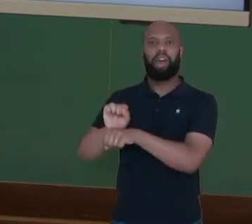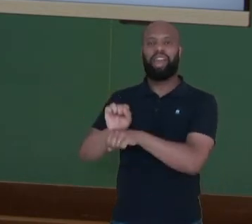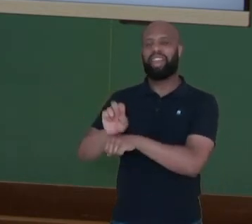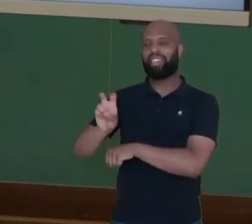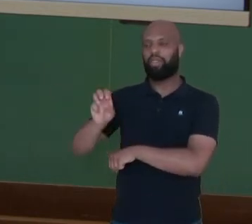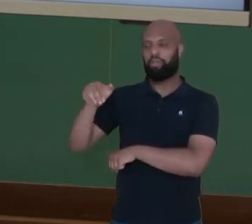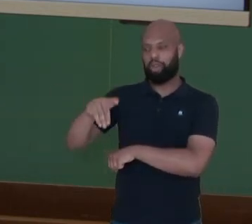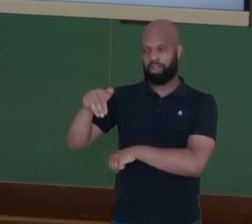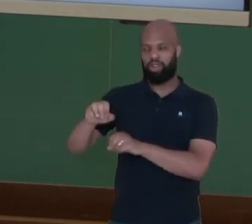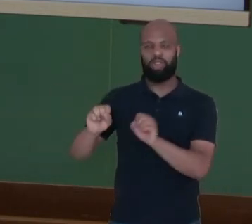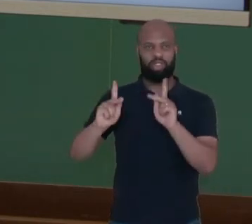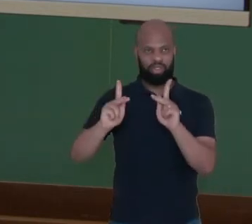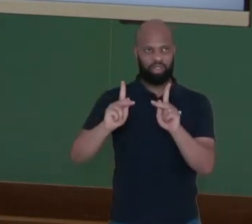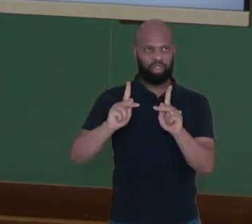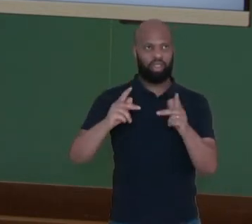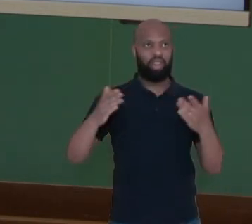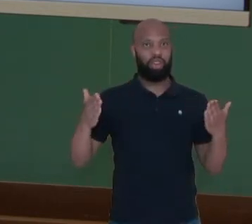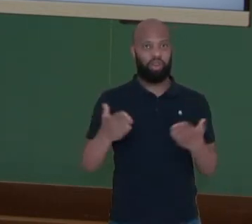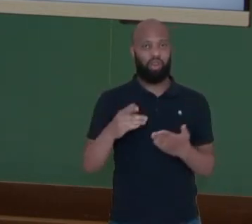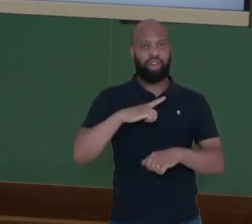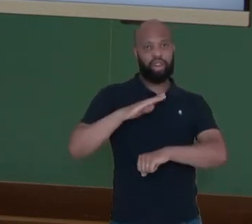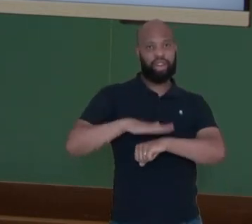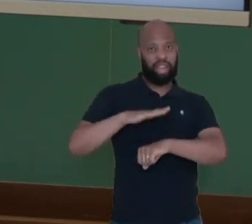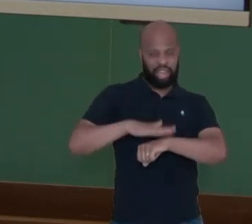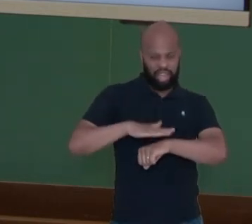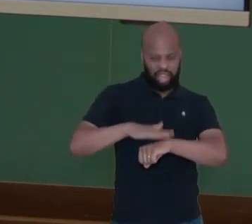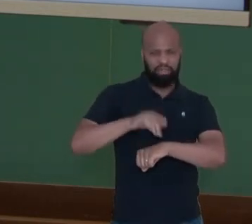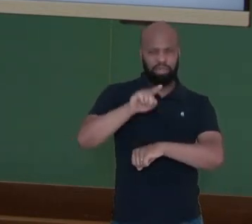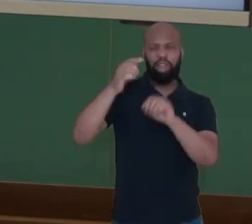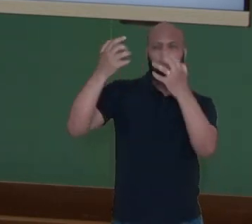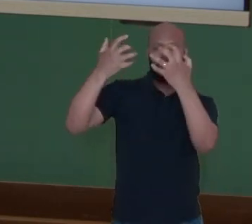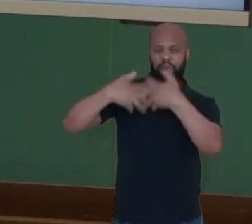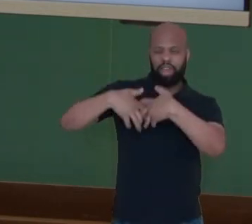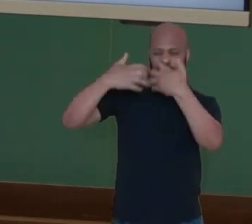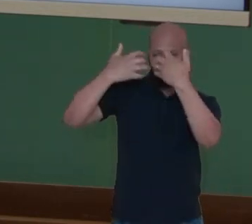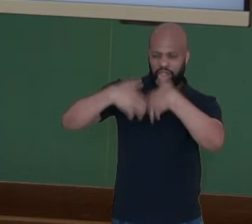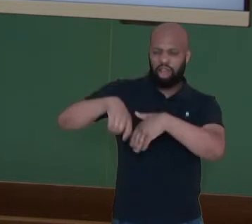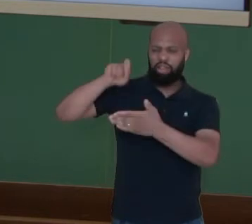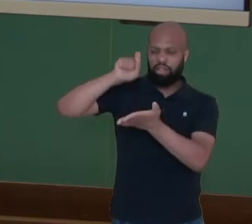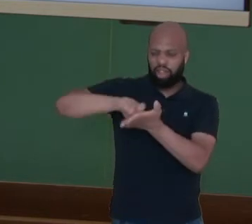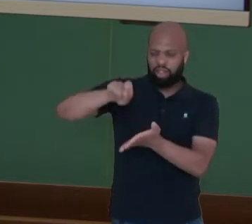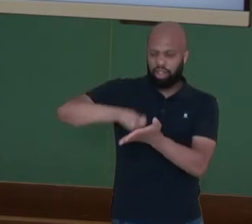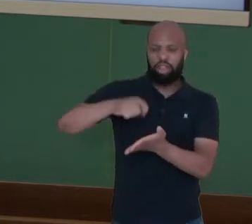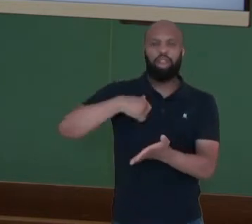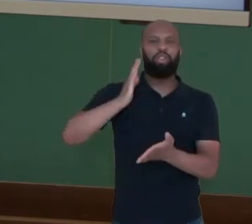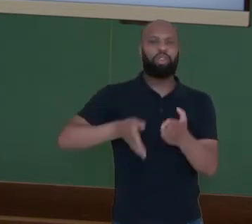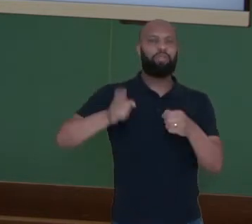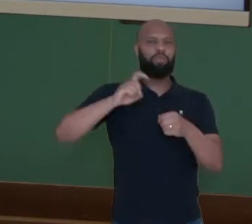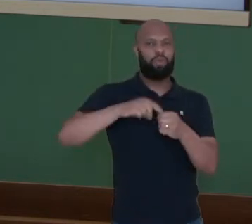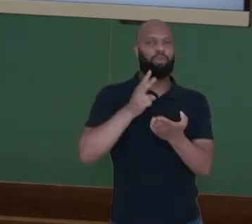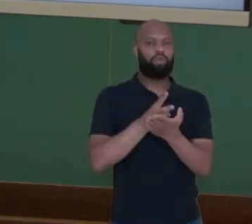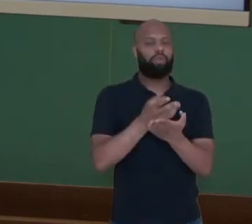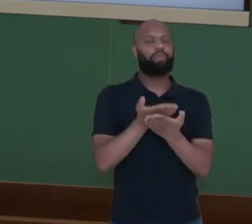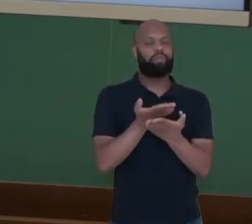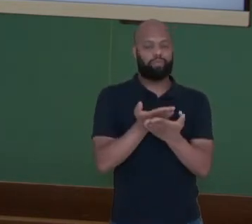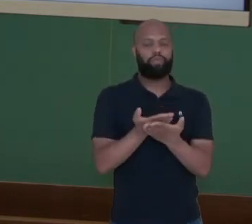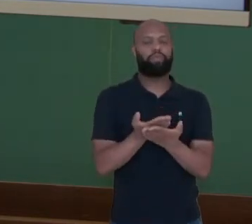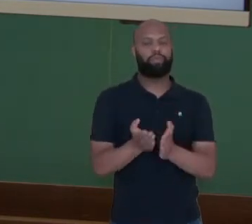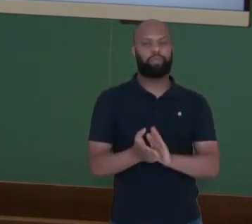metros. Beleza? Eu vou dar um bom tempo para vocês poderem pensar nisso aqui e daqui a pouco a gente volta para responder.